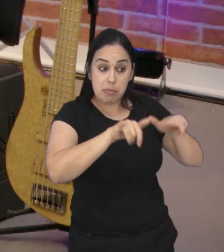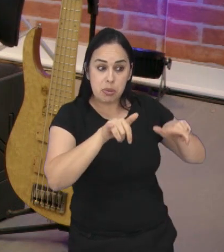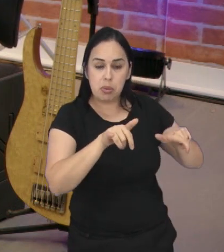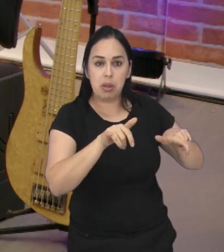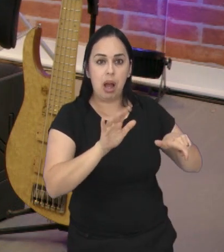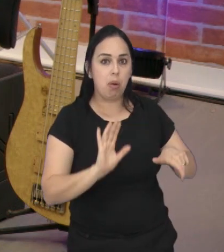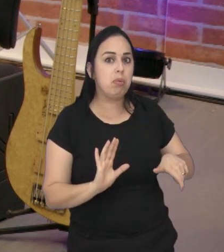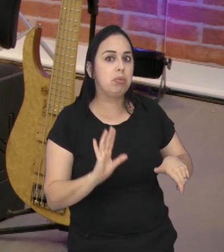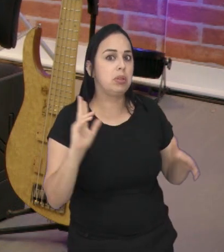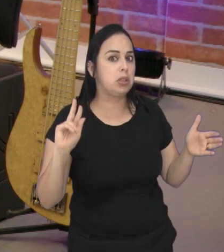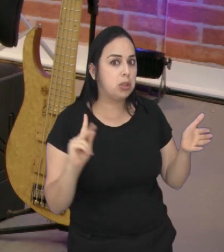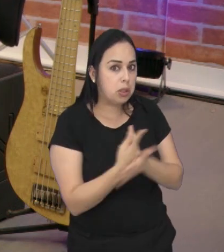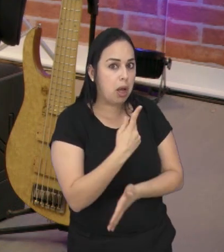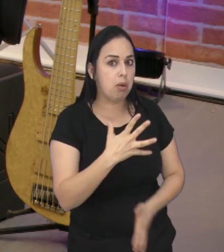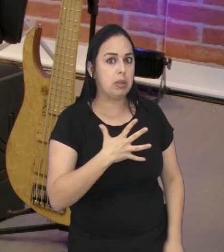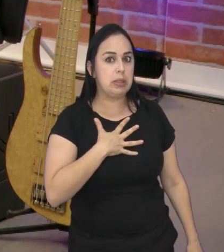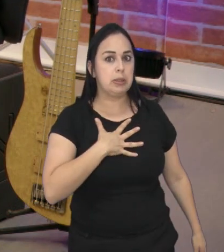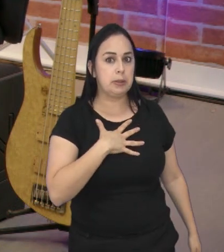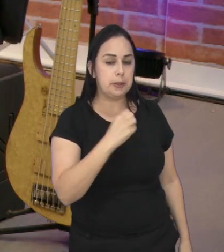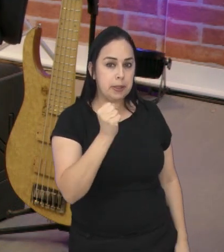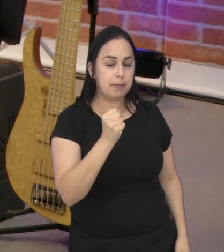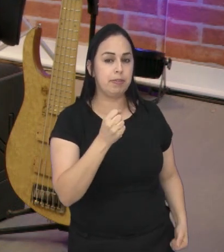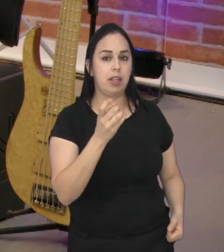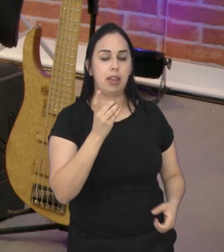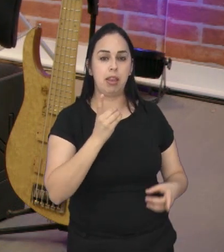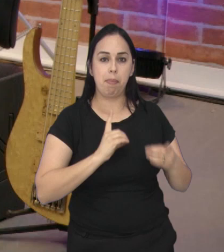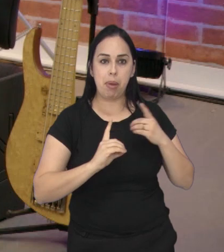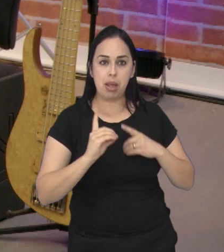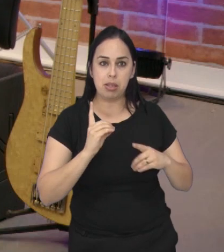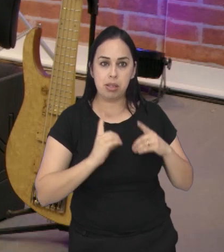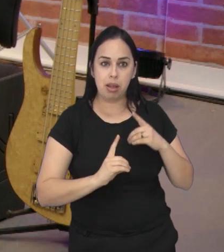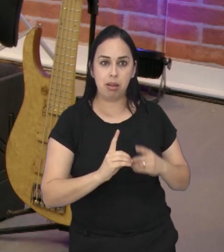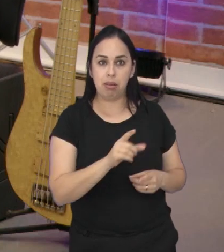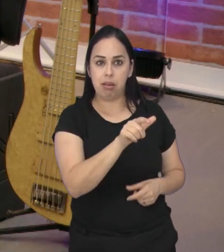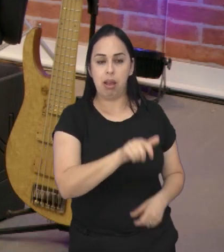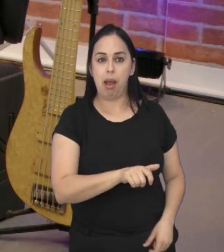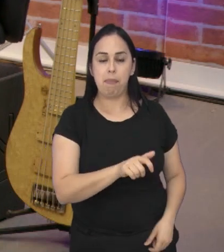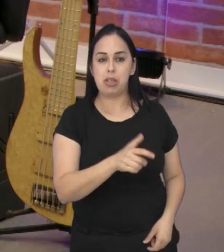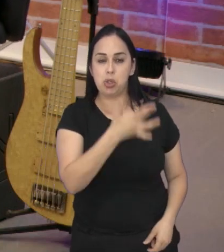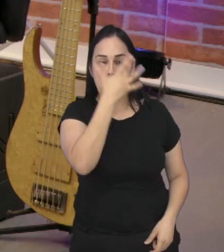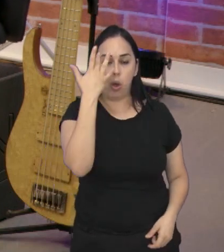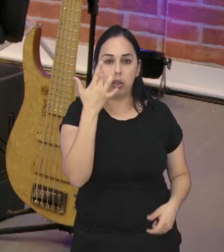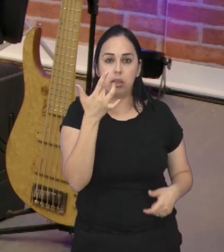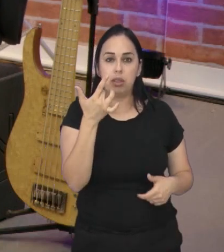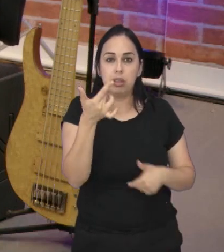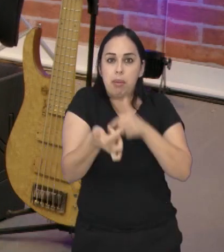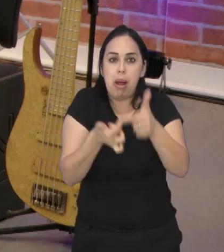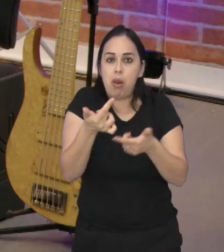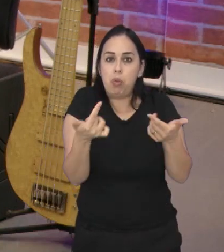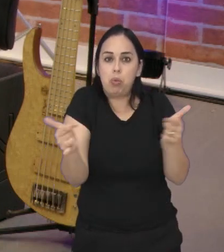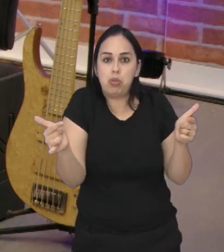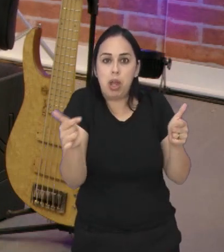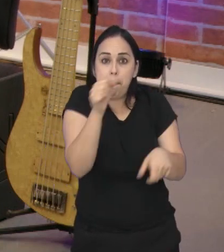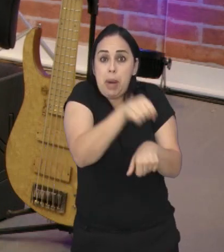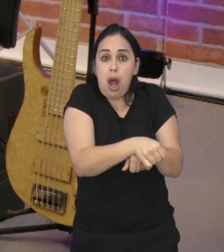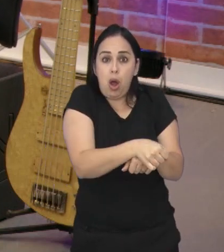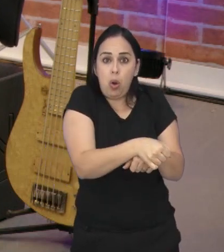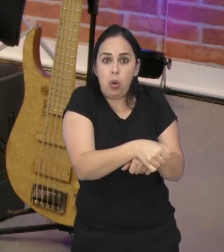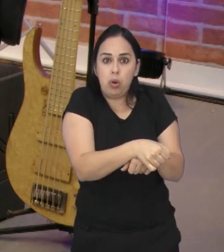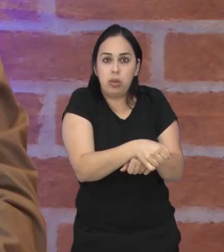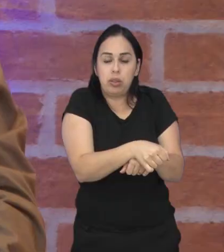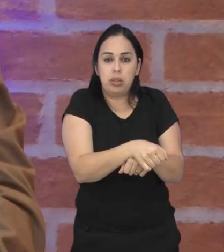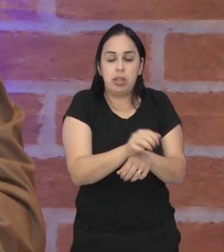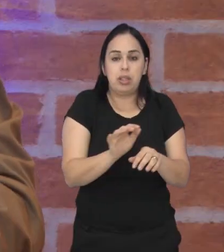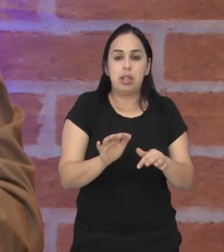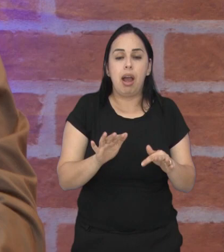de cara, tipo assim, na Bahia. Depressão. Cara, mano, é a vida do cara, o cara tá sem trabalhar, o cara tem família, filho, às vezes